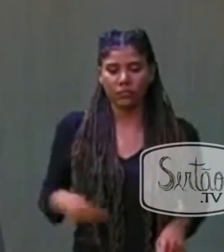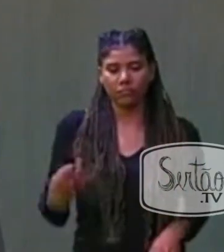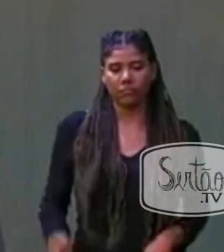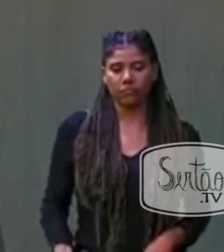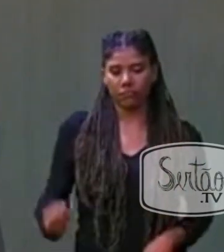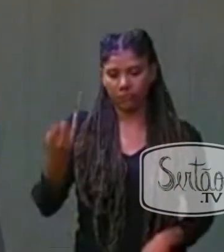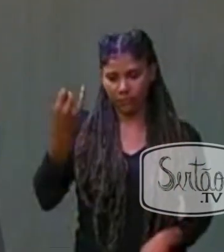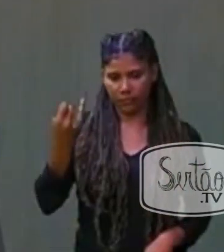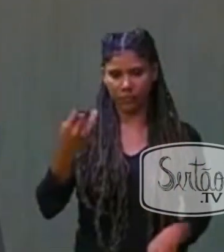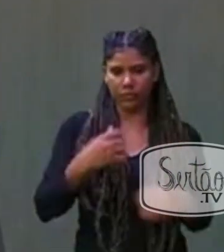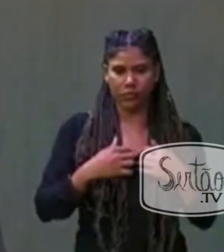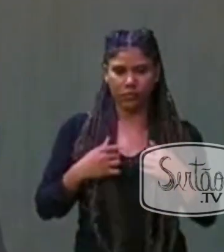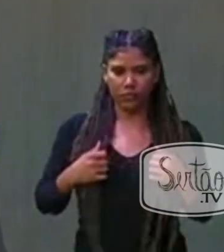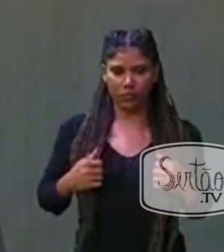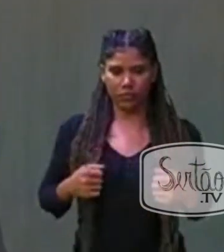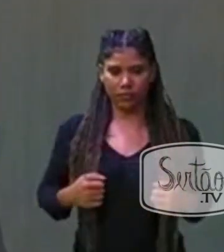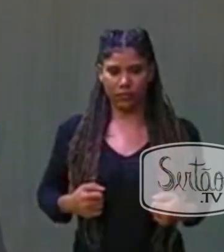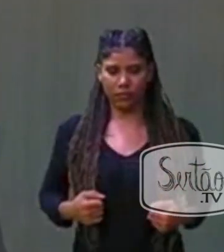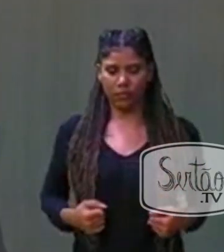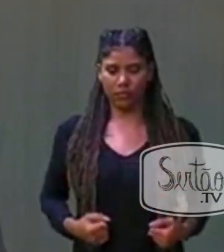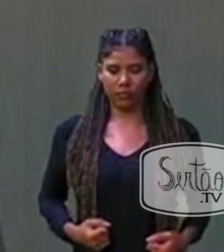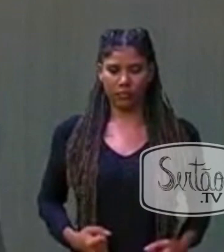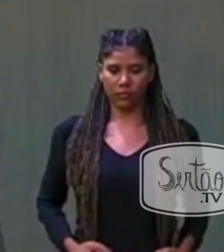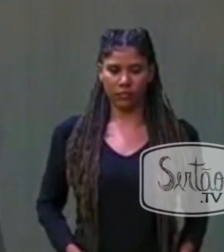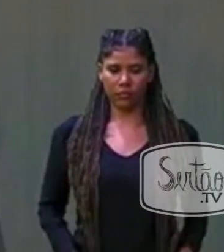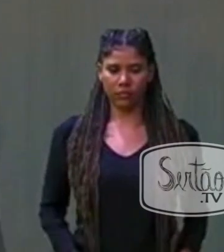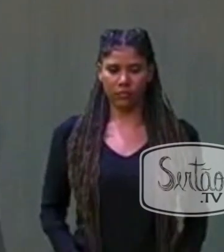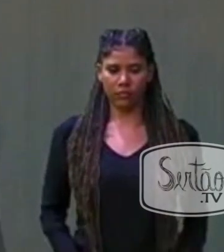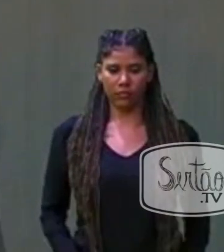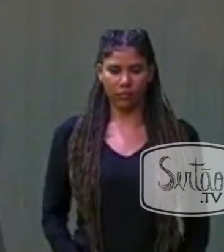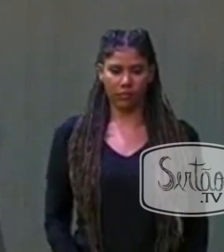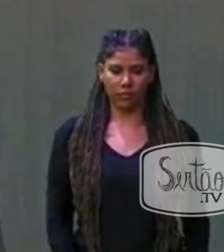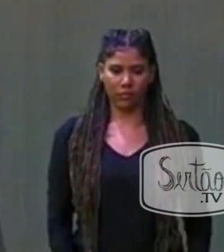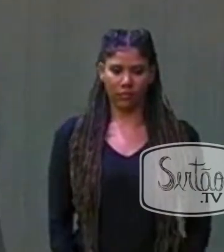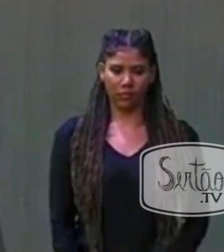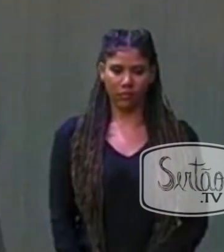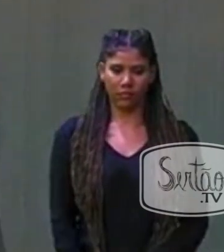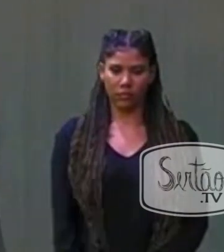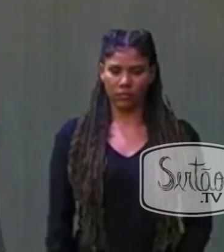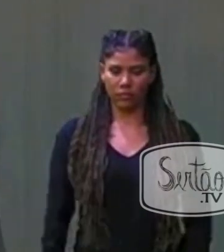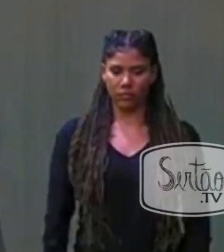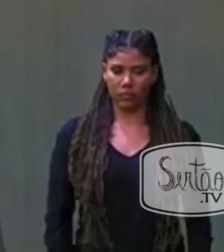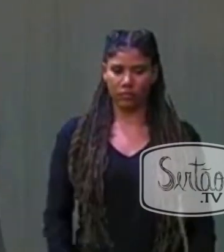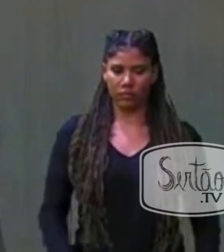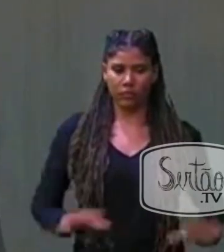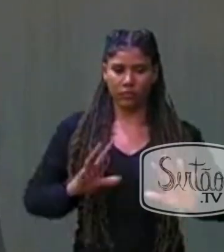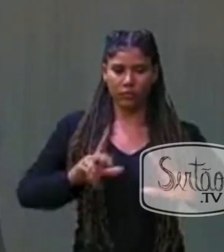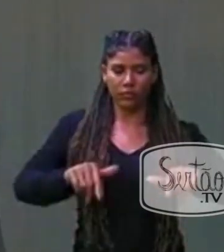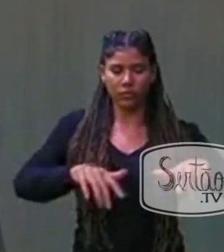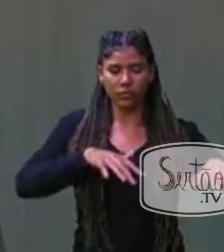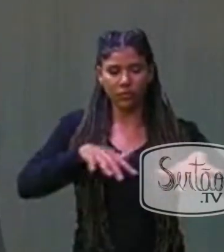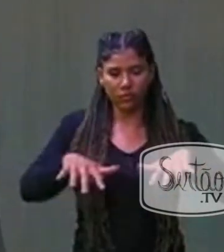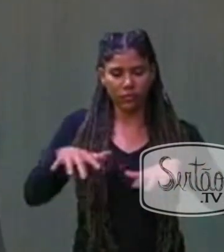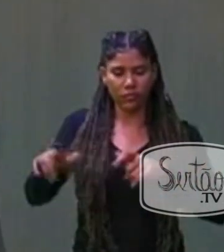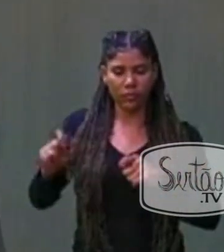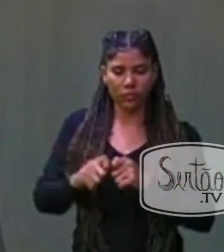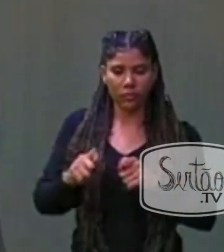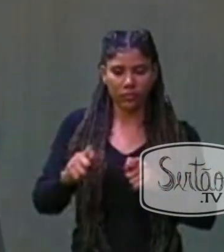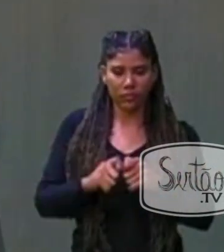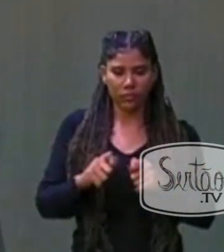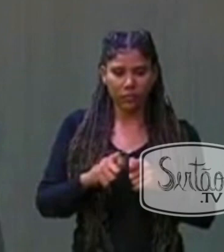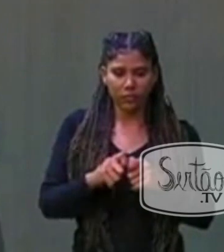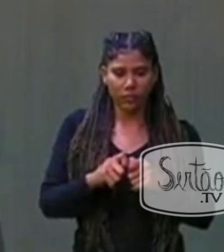importante para o povo cearense. E caminhando junto a isso, todas as ações que nós estamos fazendo